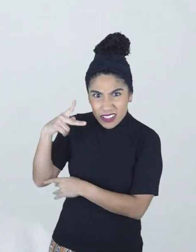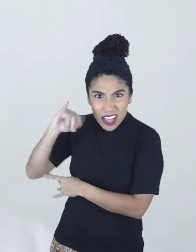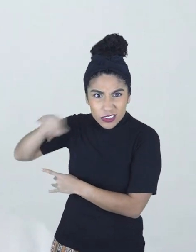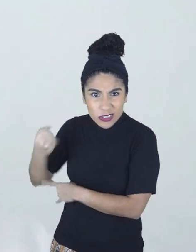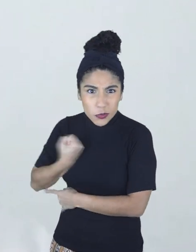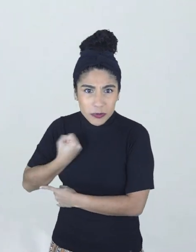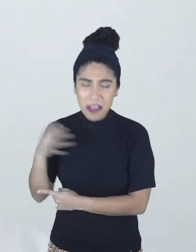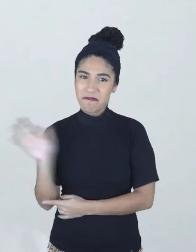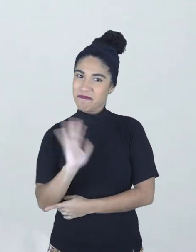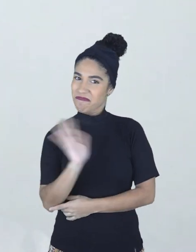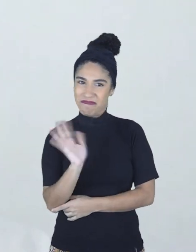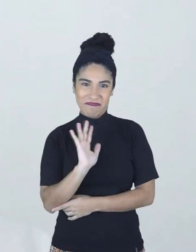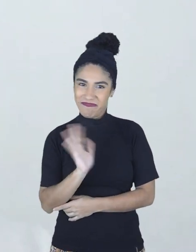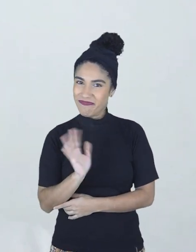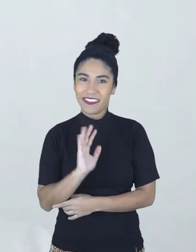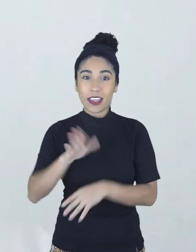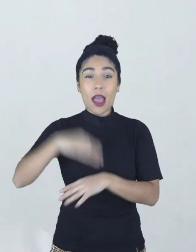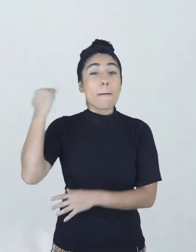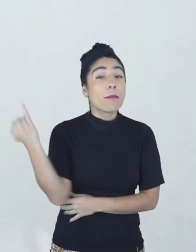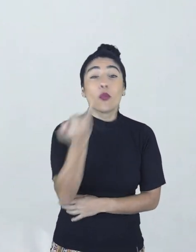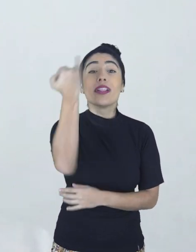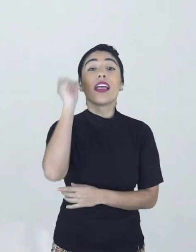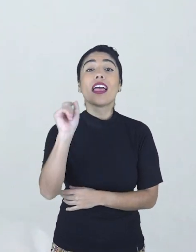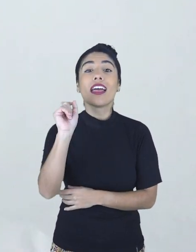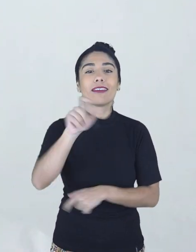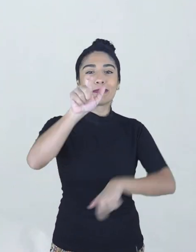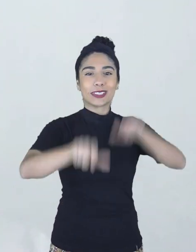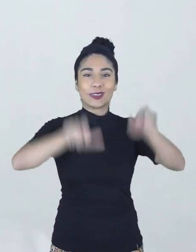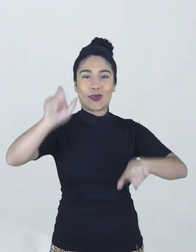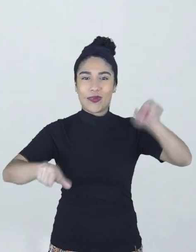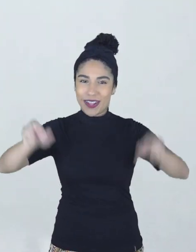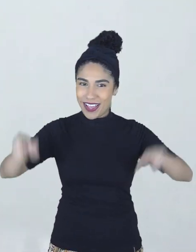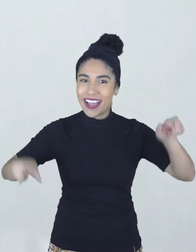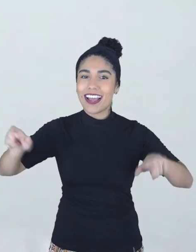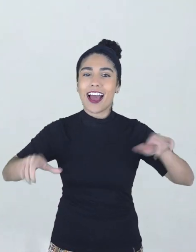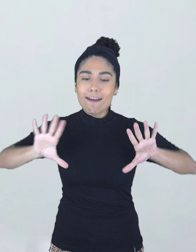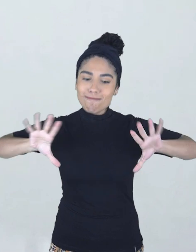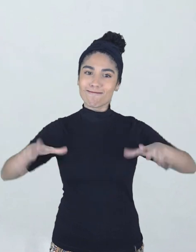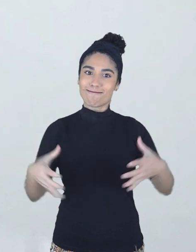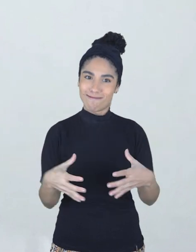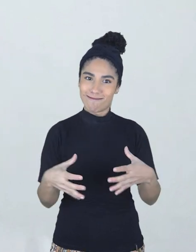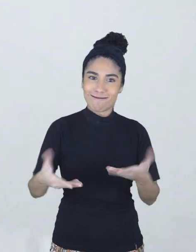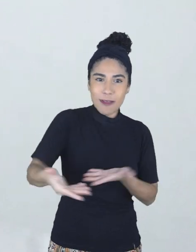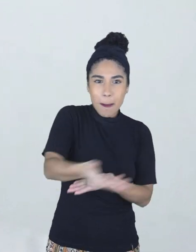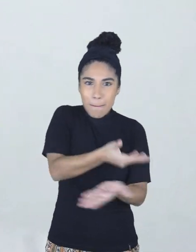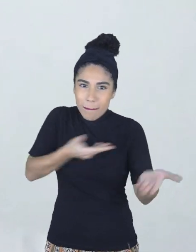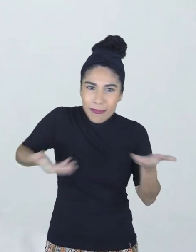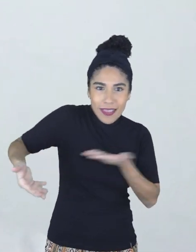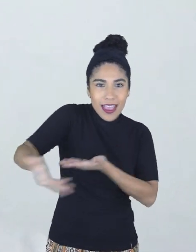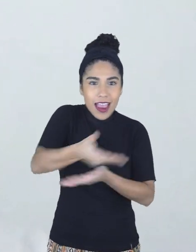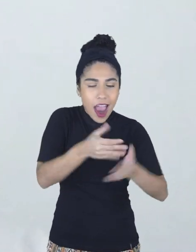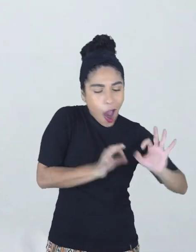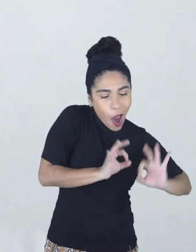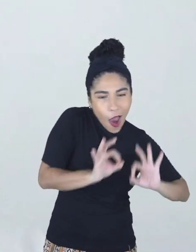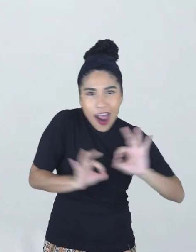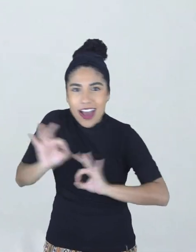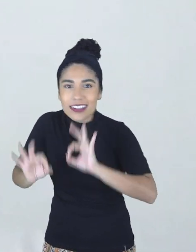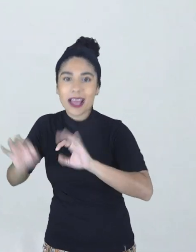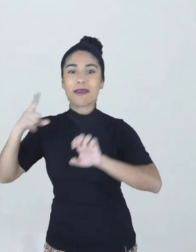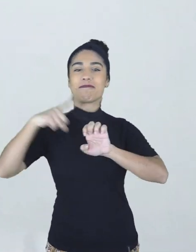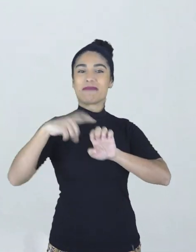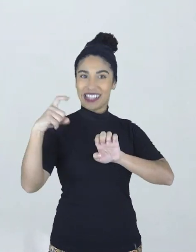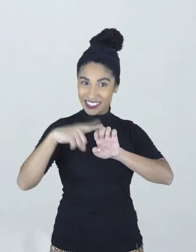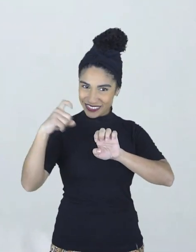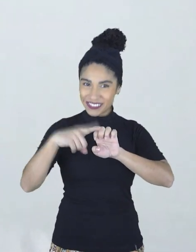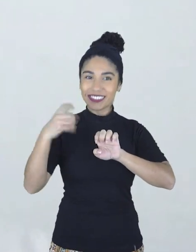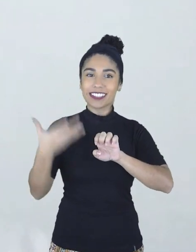o mais importante é a concepção das pessoas me organizar um empreendimento